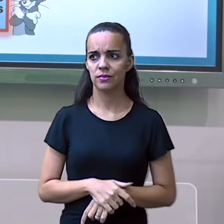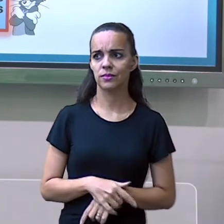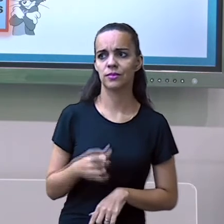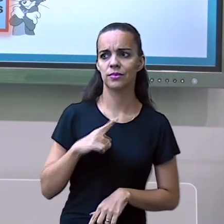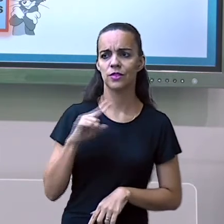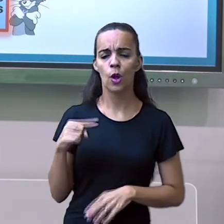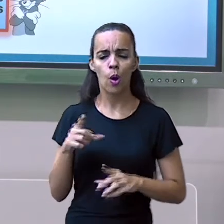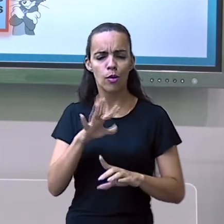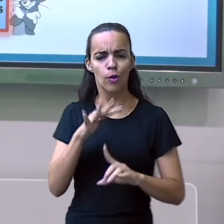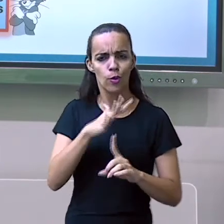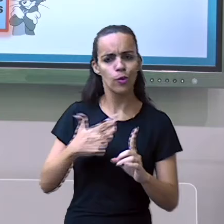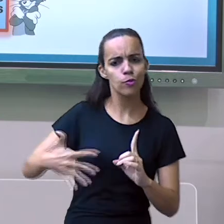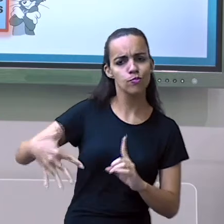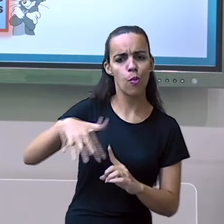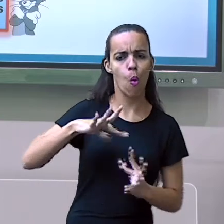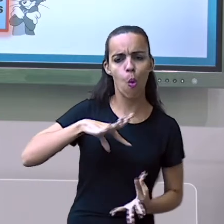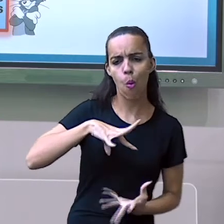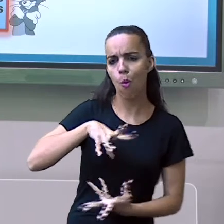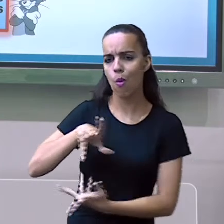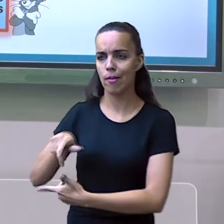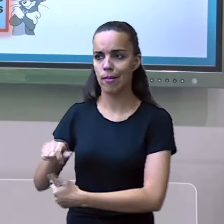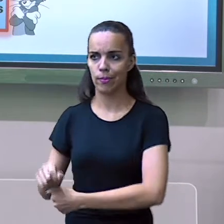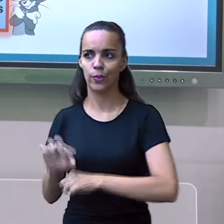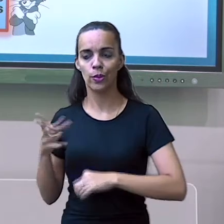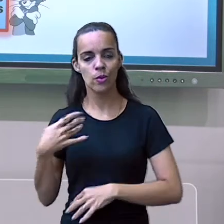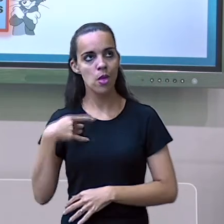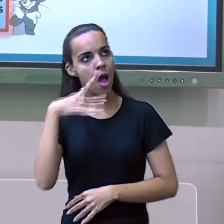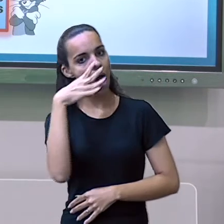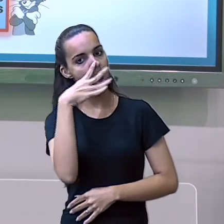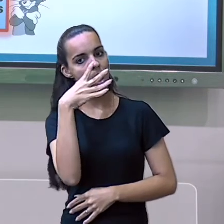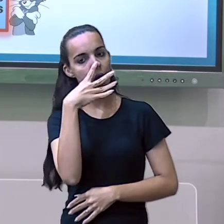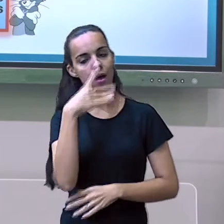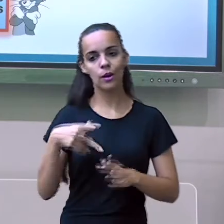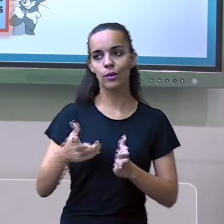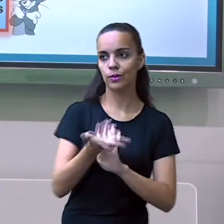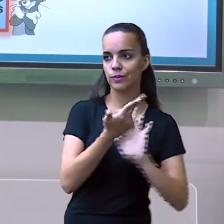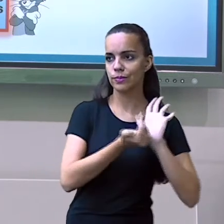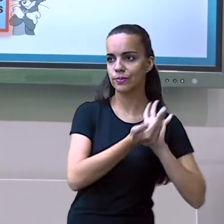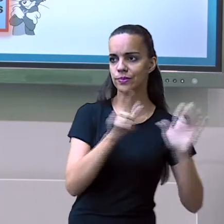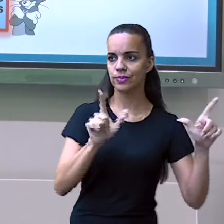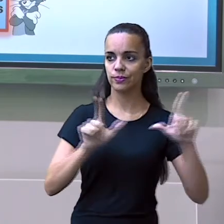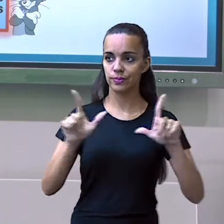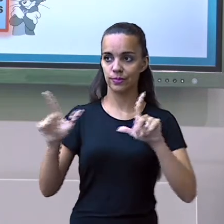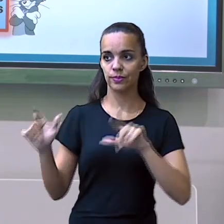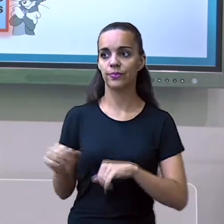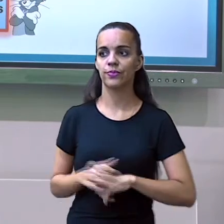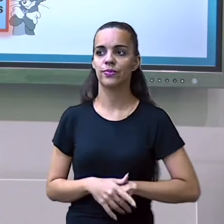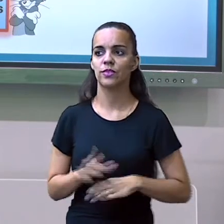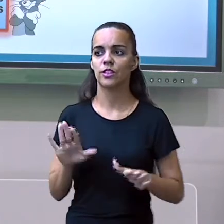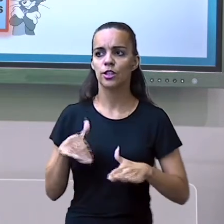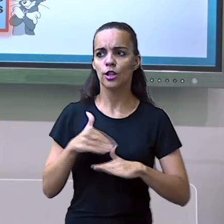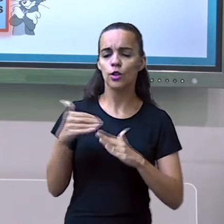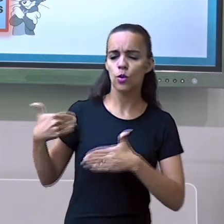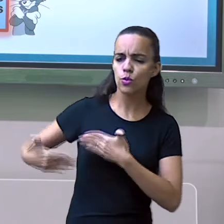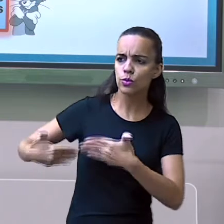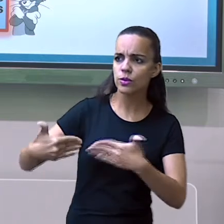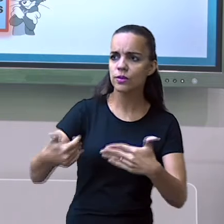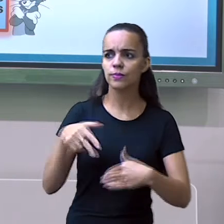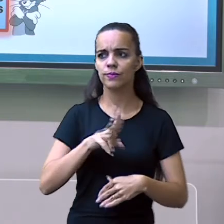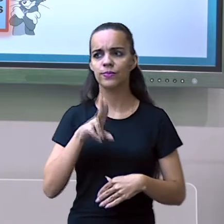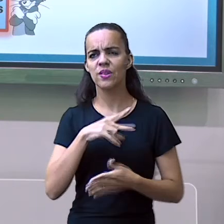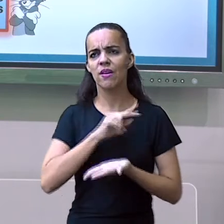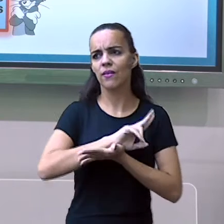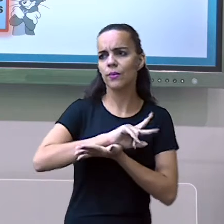de todo o planeta. A nossa convivência com os pets, tanto no dia a dia quanto